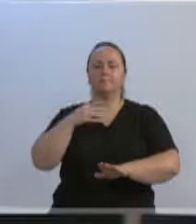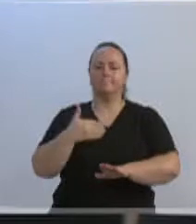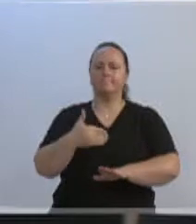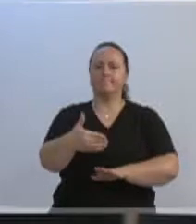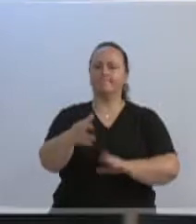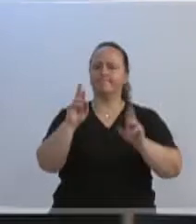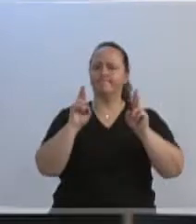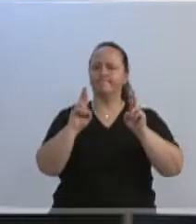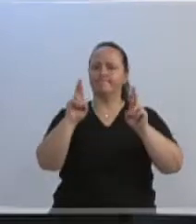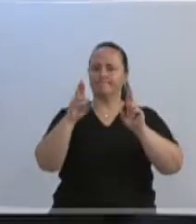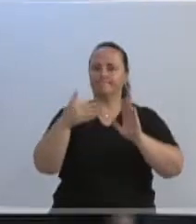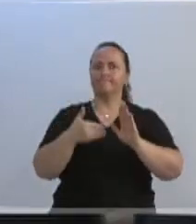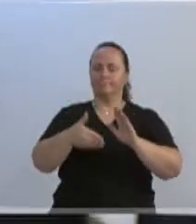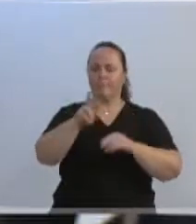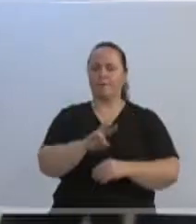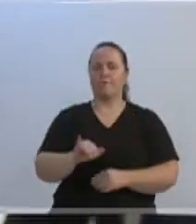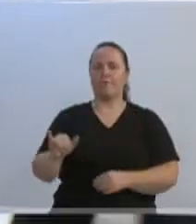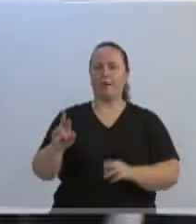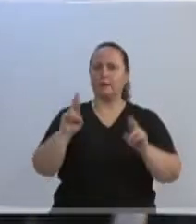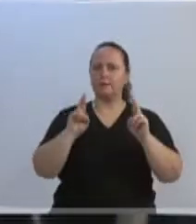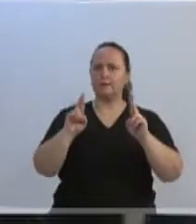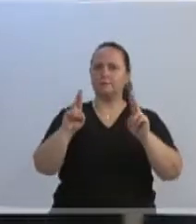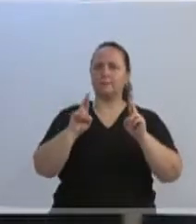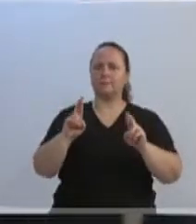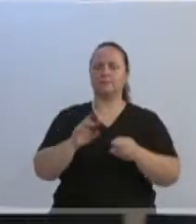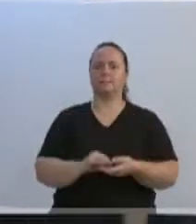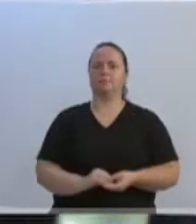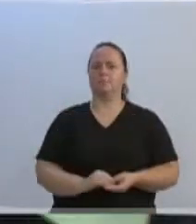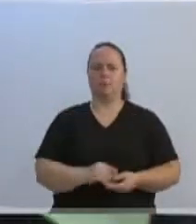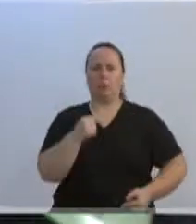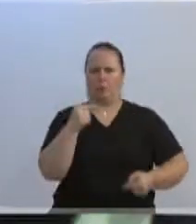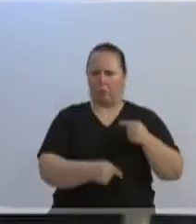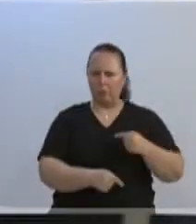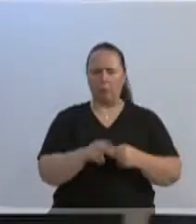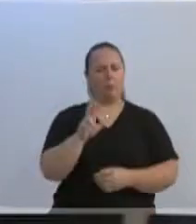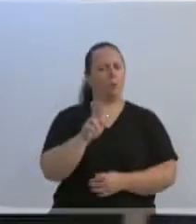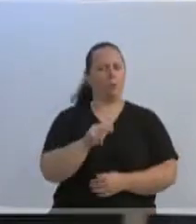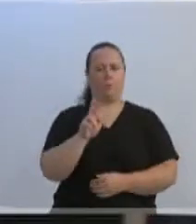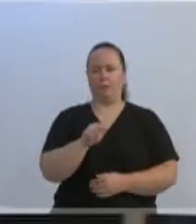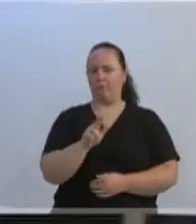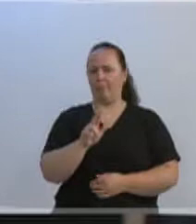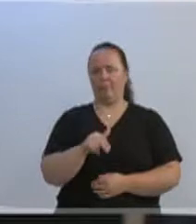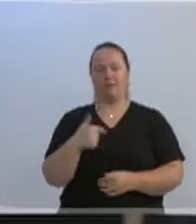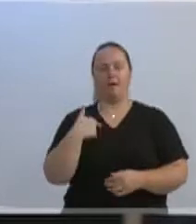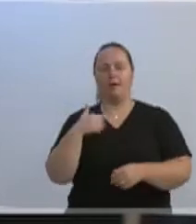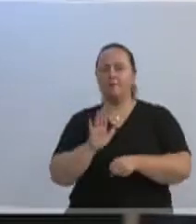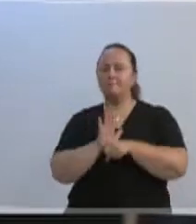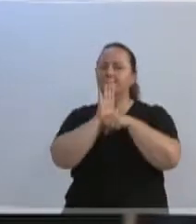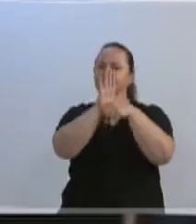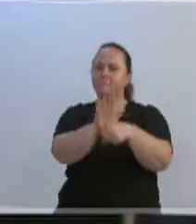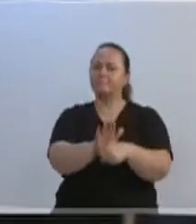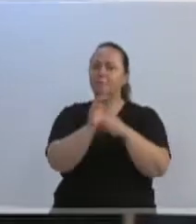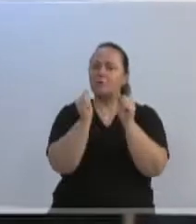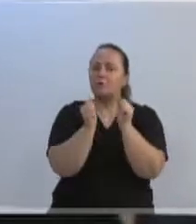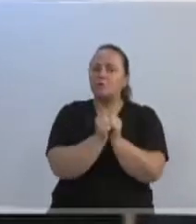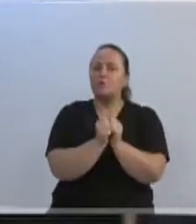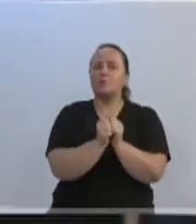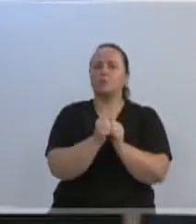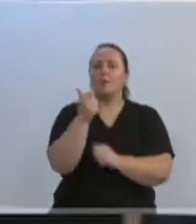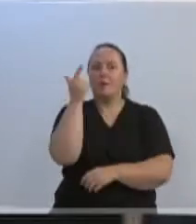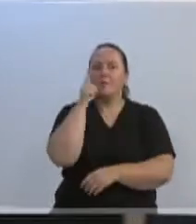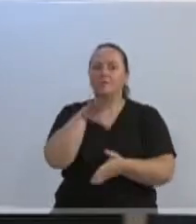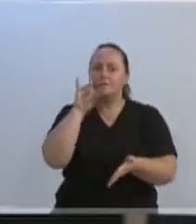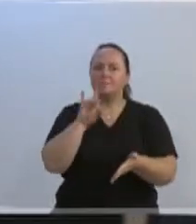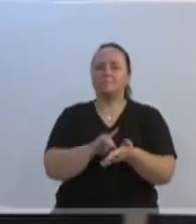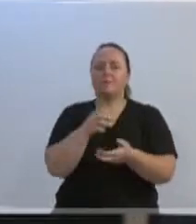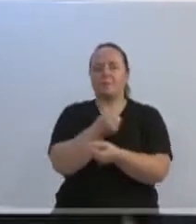que sejam cumpridas e torço para que isso aconteça não trabalha contra o vereador pelo contrário vou sempre trabalhar a favor para que as coisas boas acontecem na